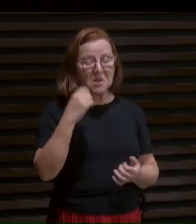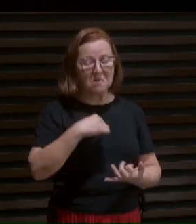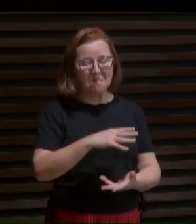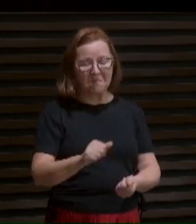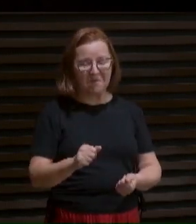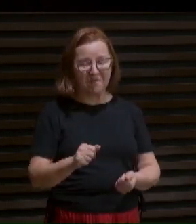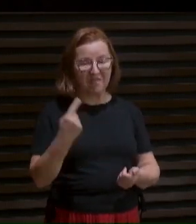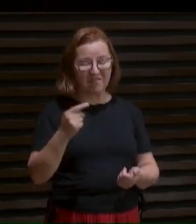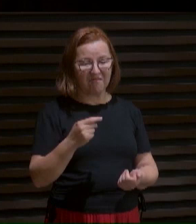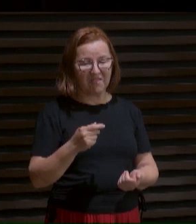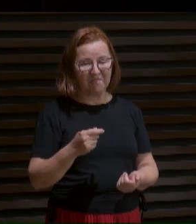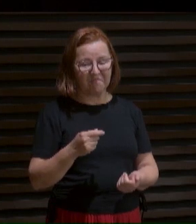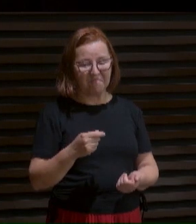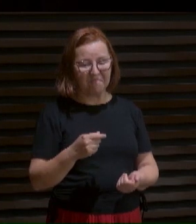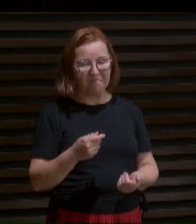aprovação